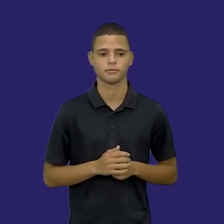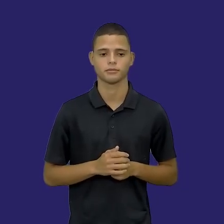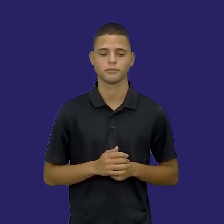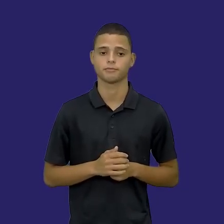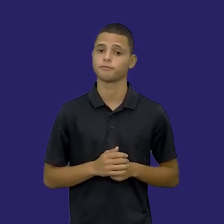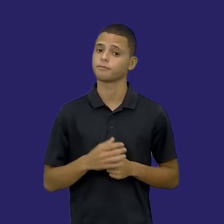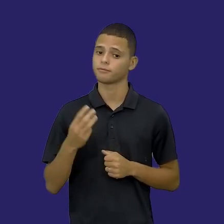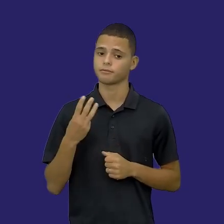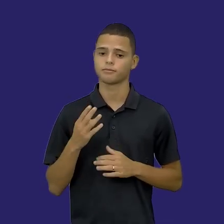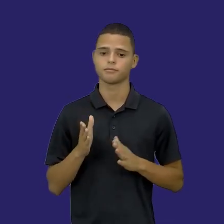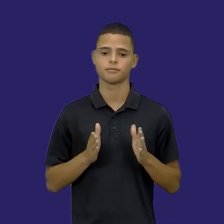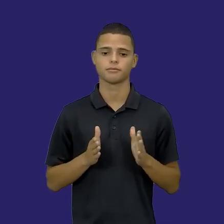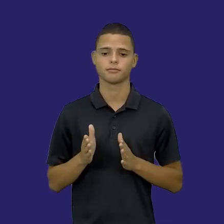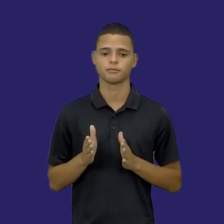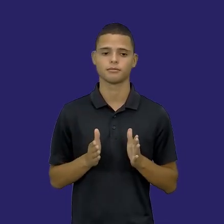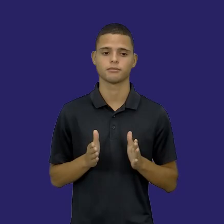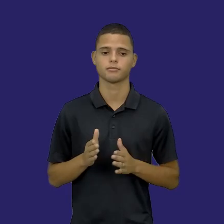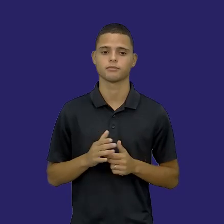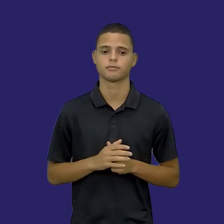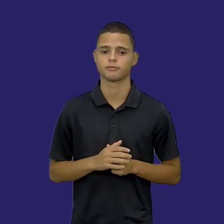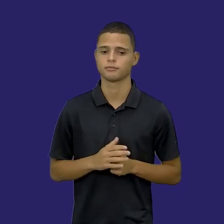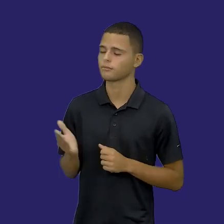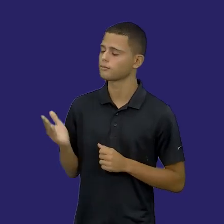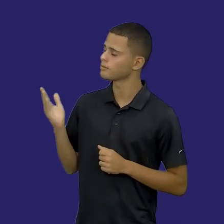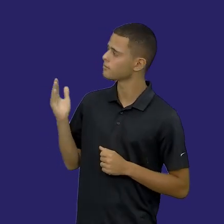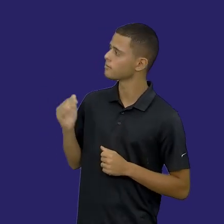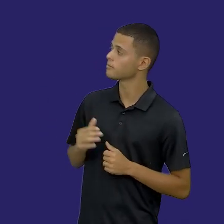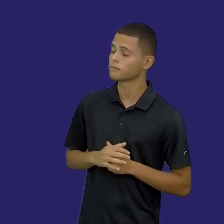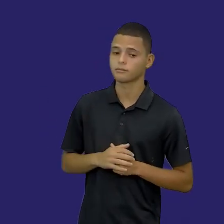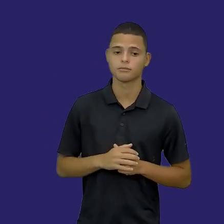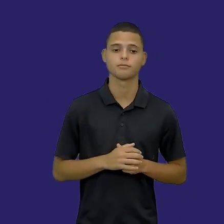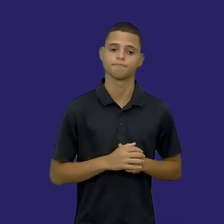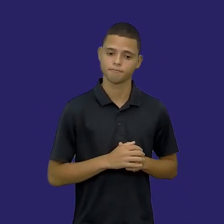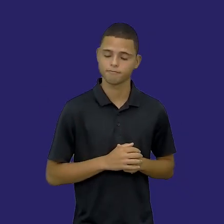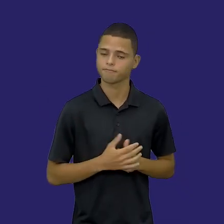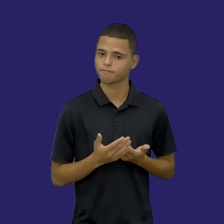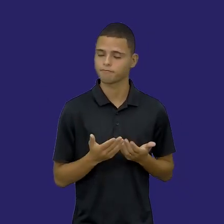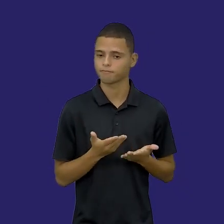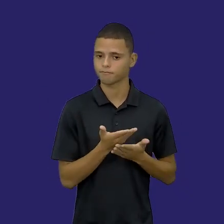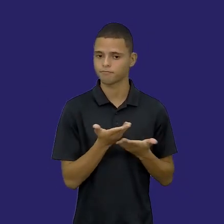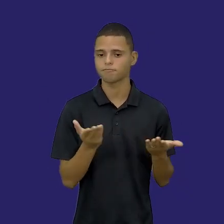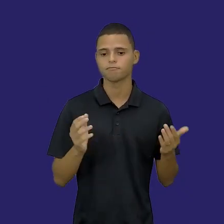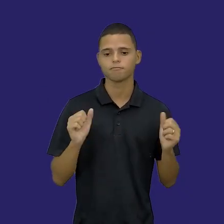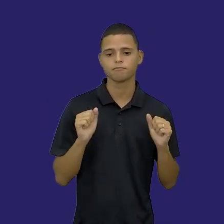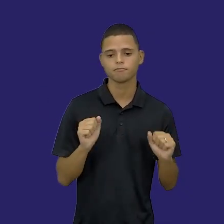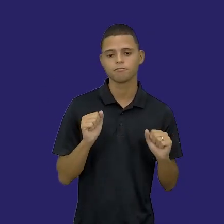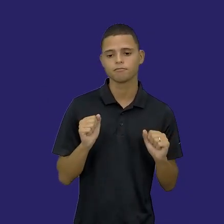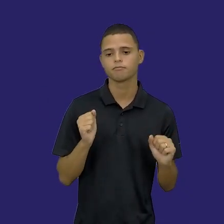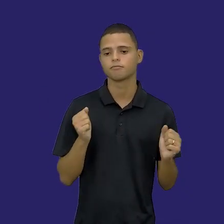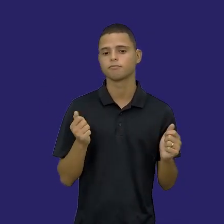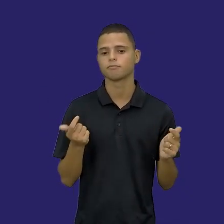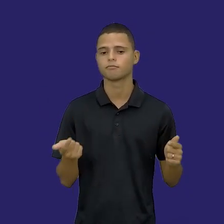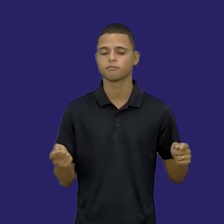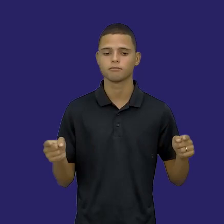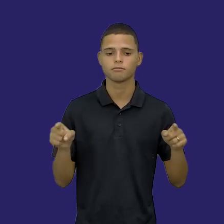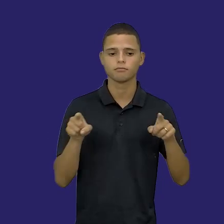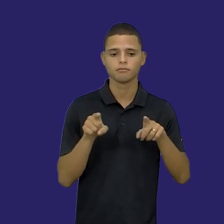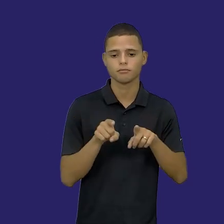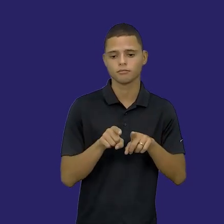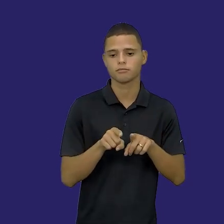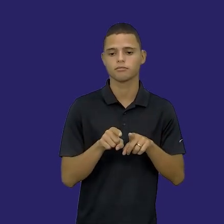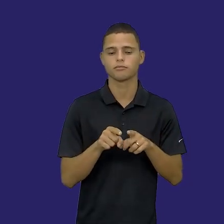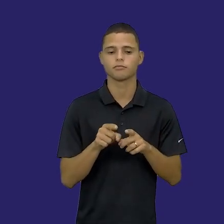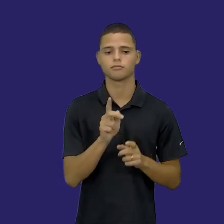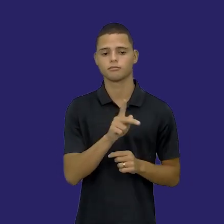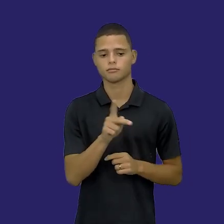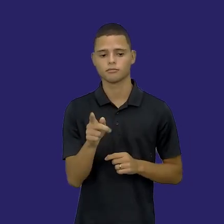E o nosso terceiro momento é esse desdobramento na escola, que vocês podem estar com seus pares, com